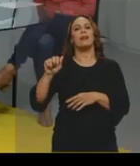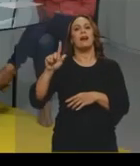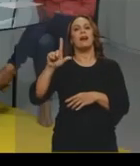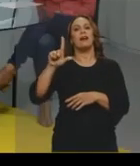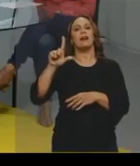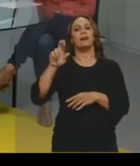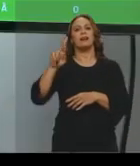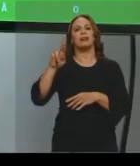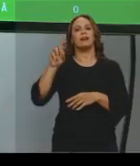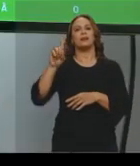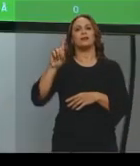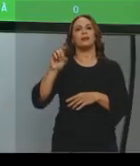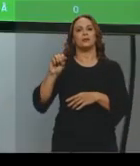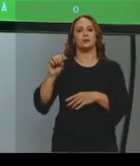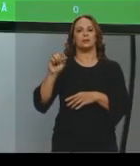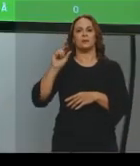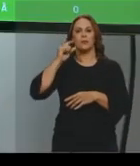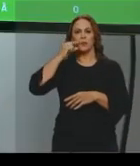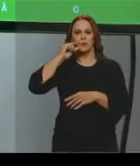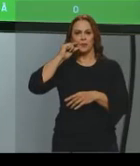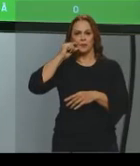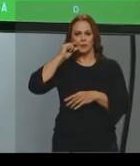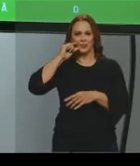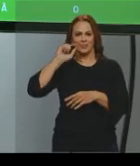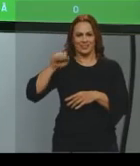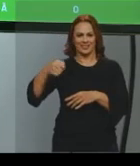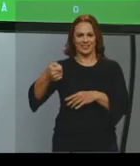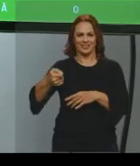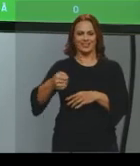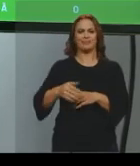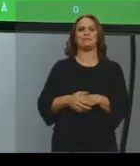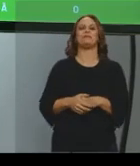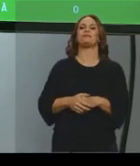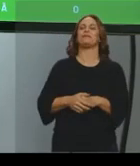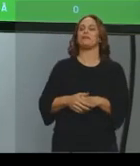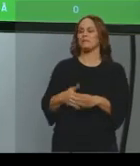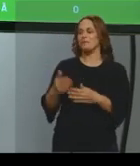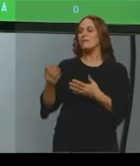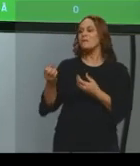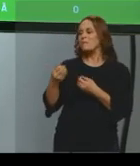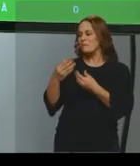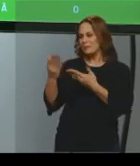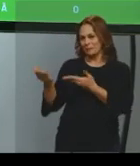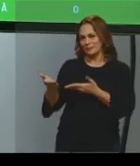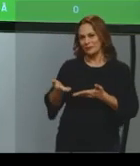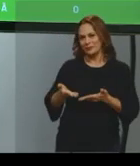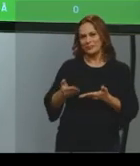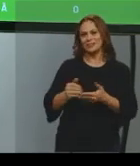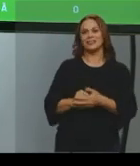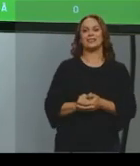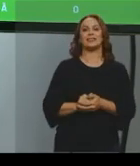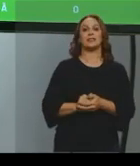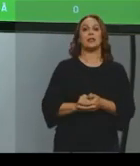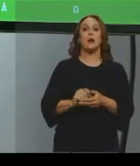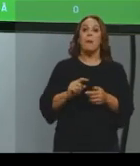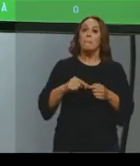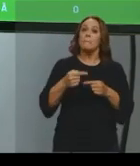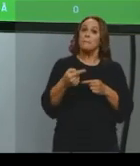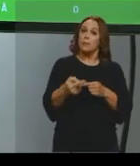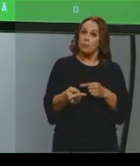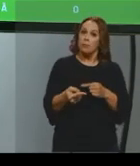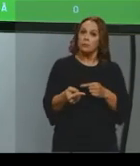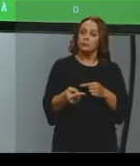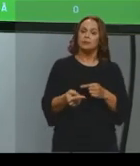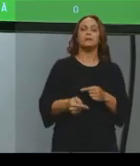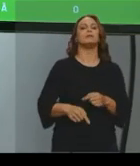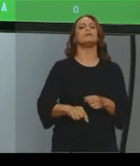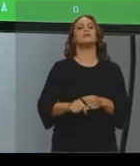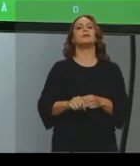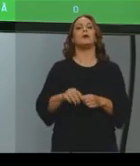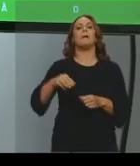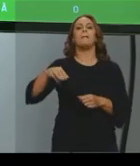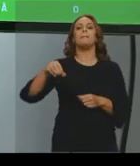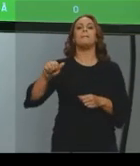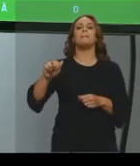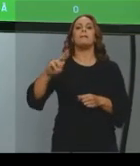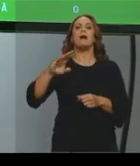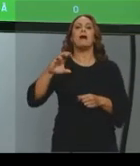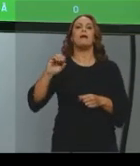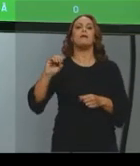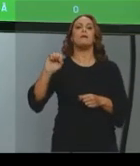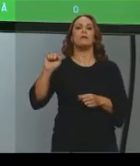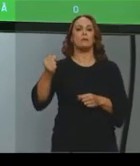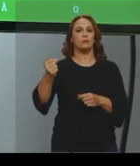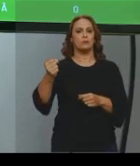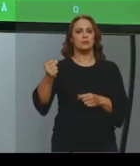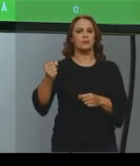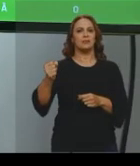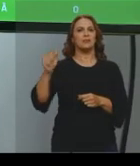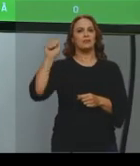professores. Nos próximos blocos, teremos a presença dos professores Marcos Silva, de Sociologia, e do Romildo Calixto, de